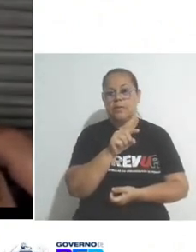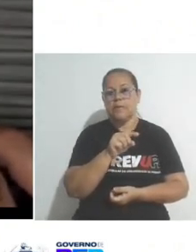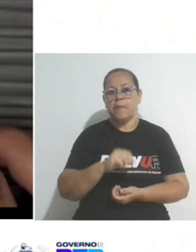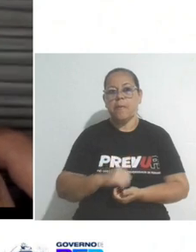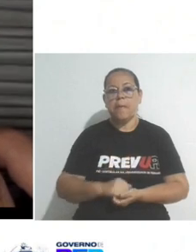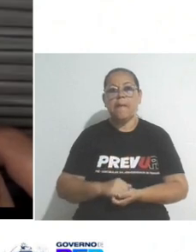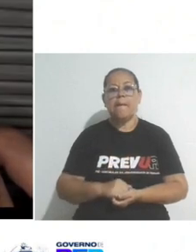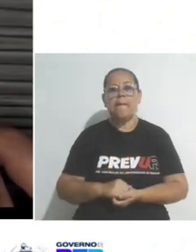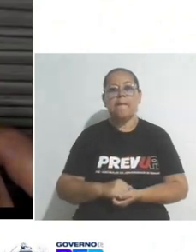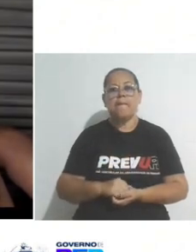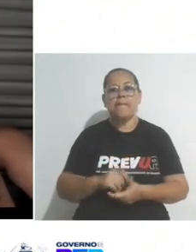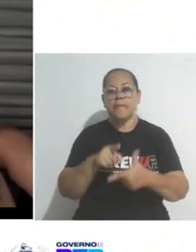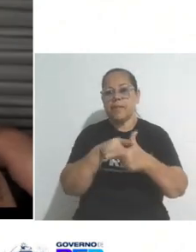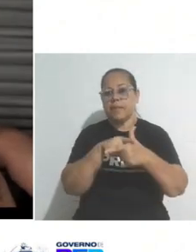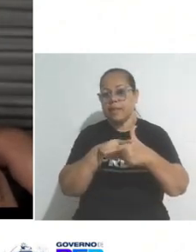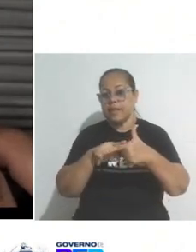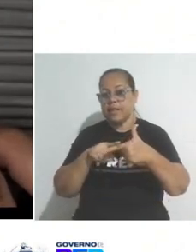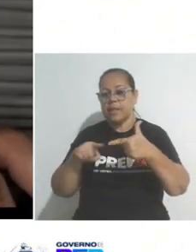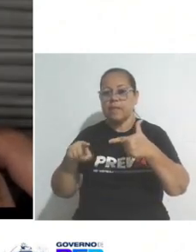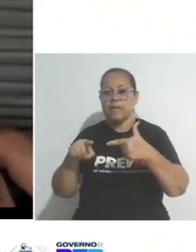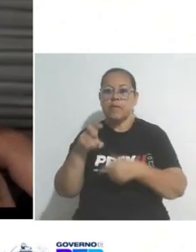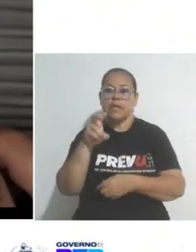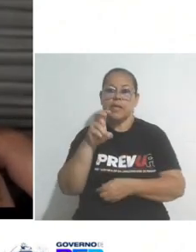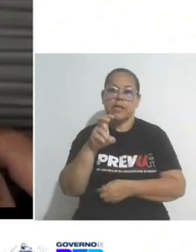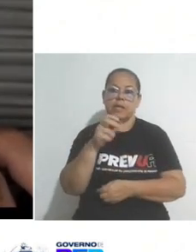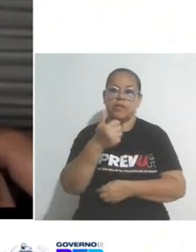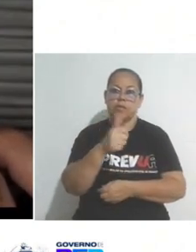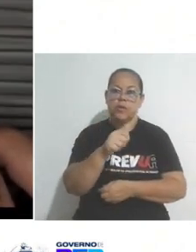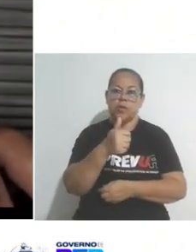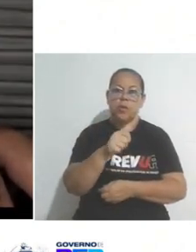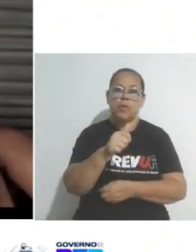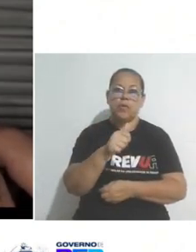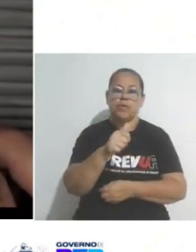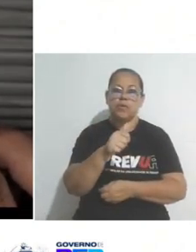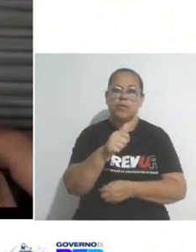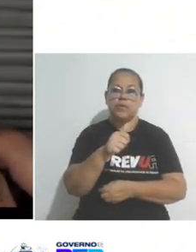dividido por 511